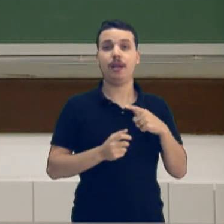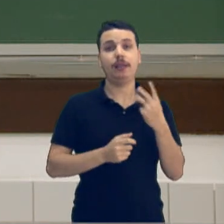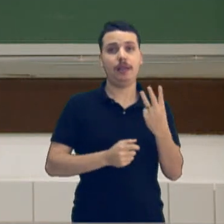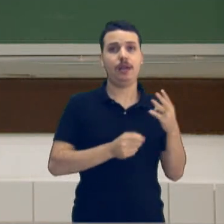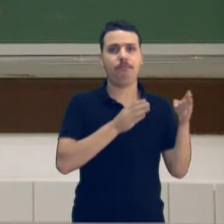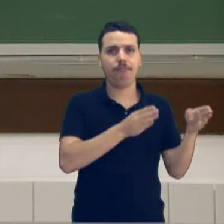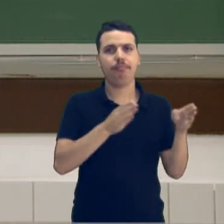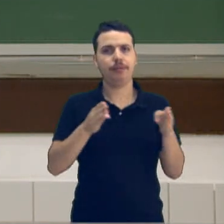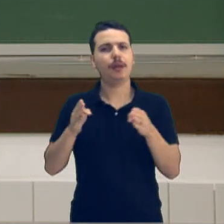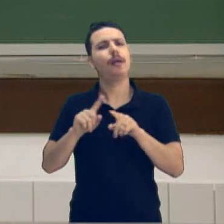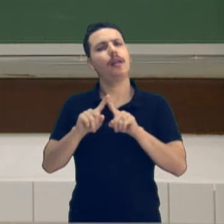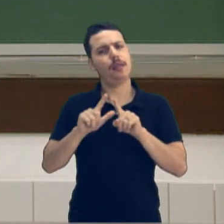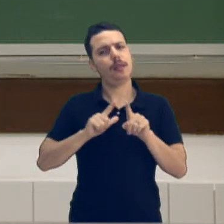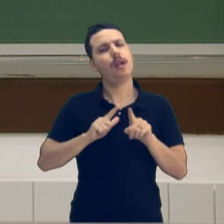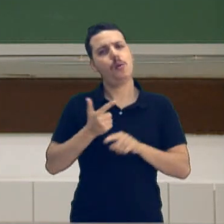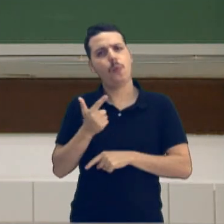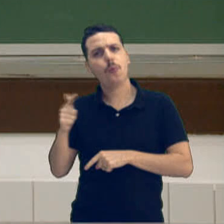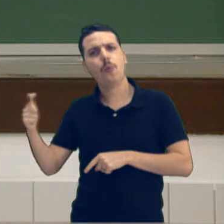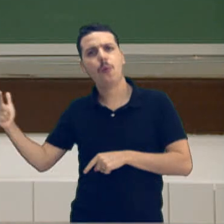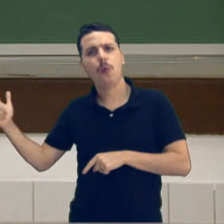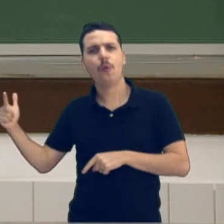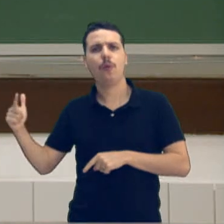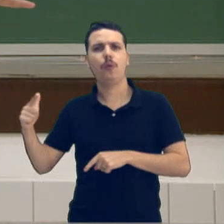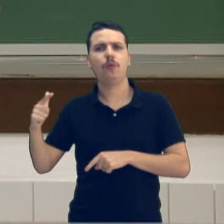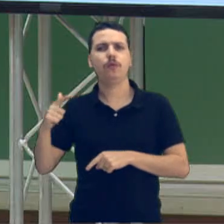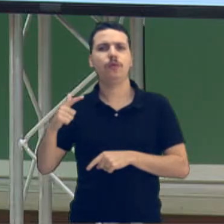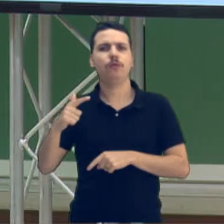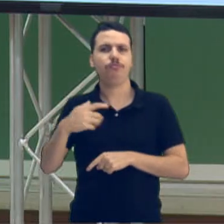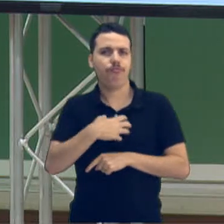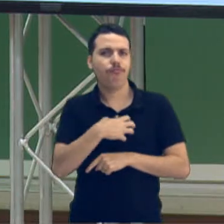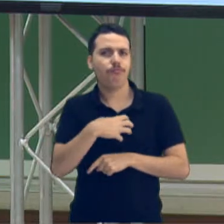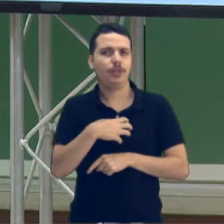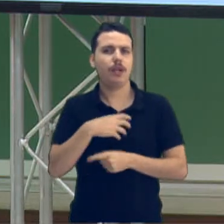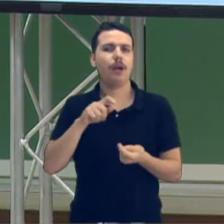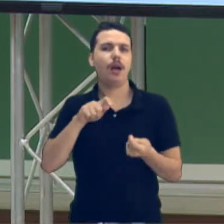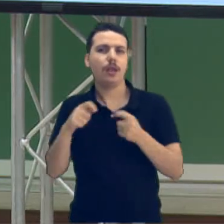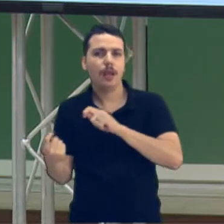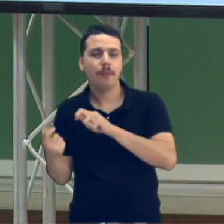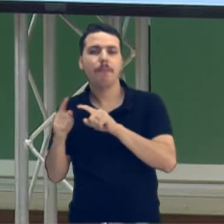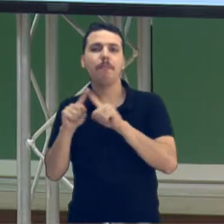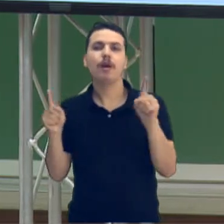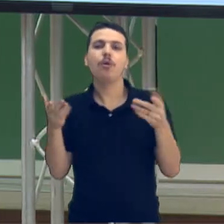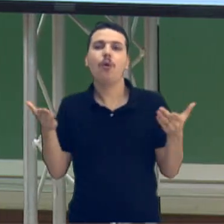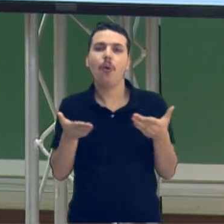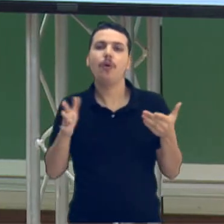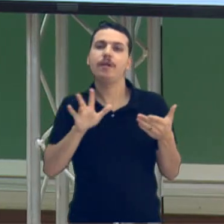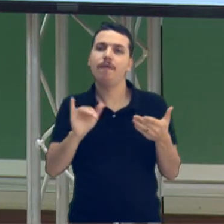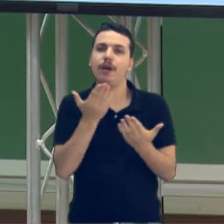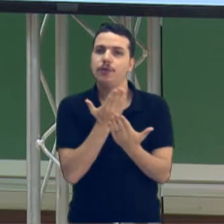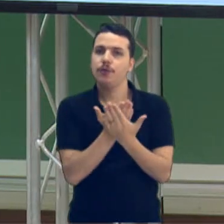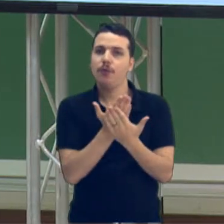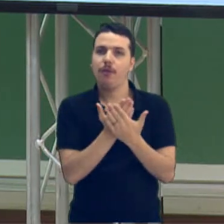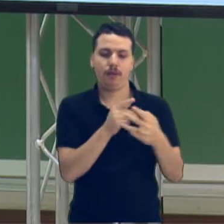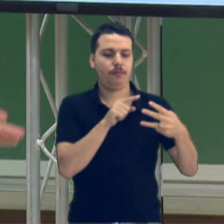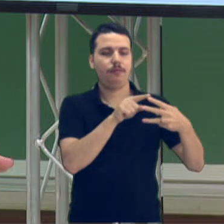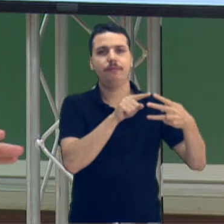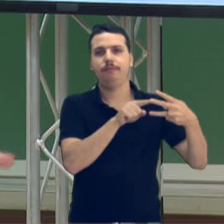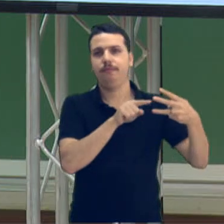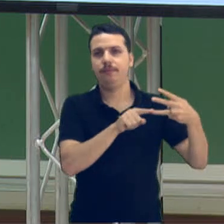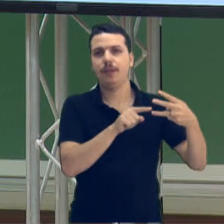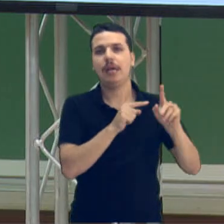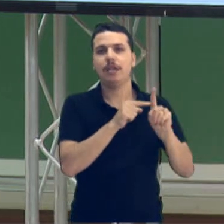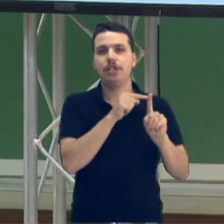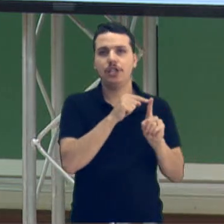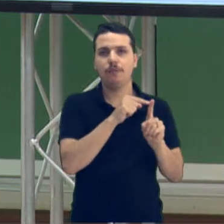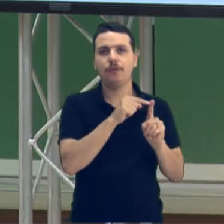existem outras, né? Além das modalidades adaptadas, né? Mas hoje a gente vai ver então esses três tipos